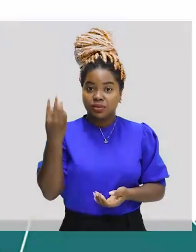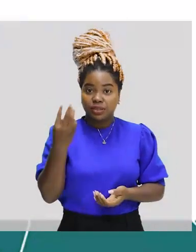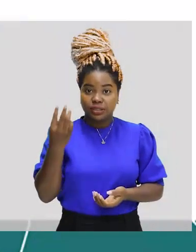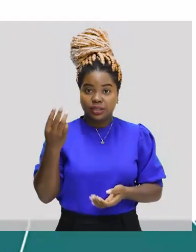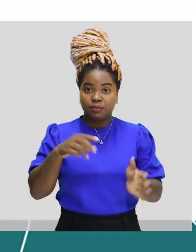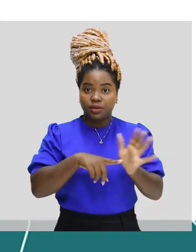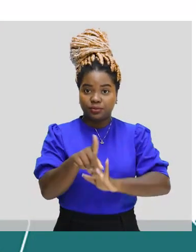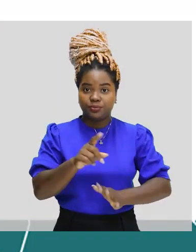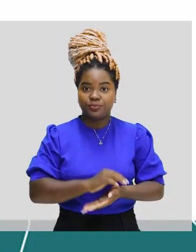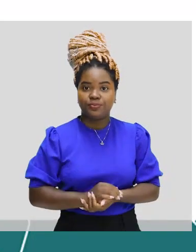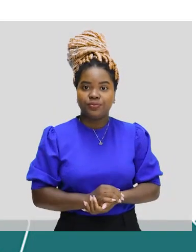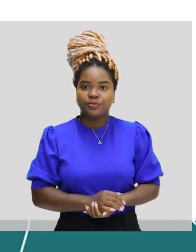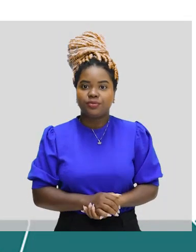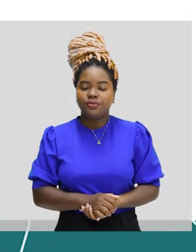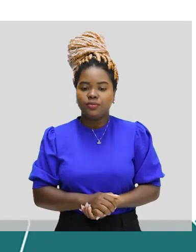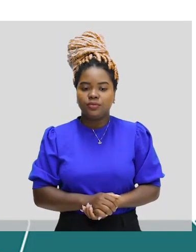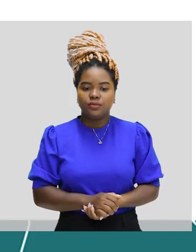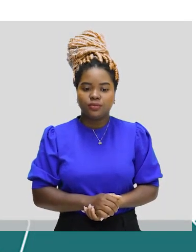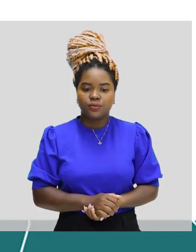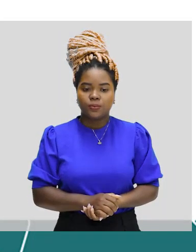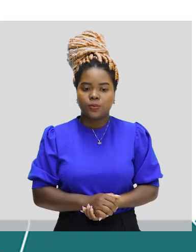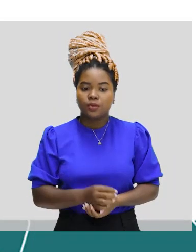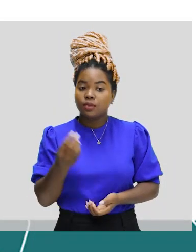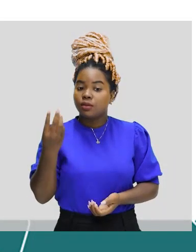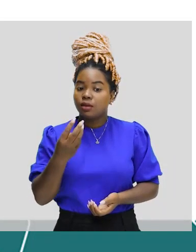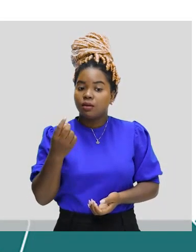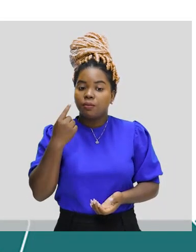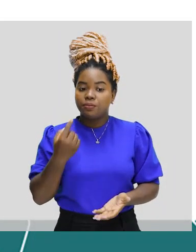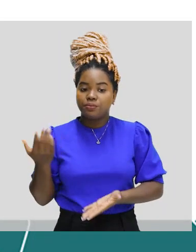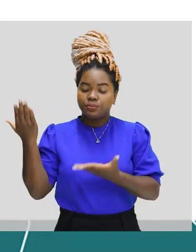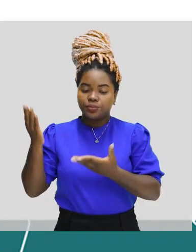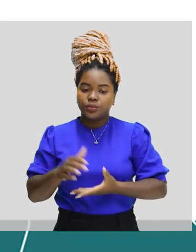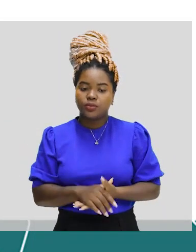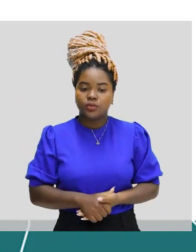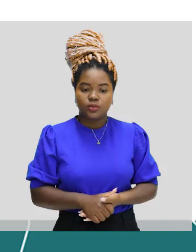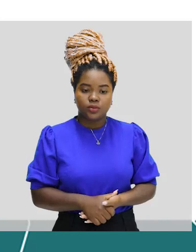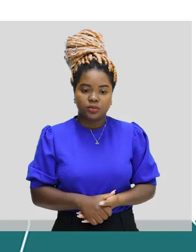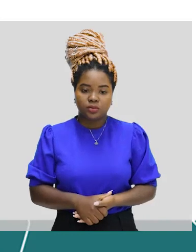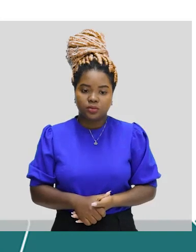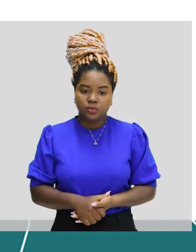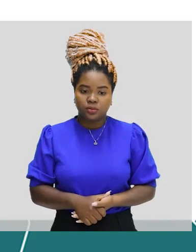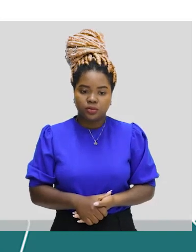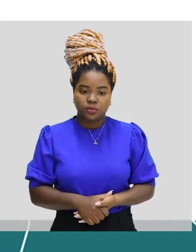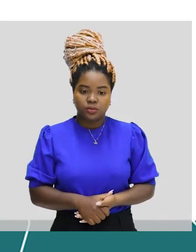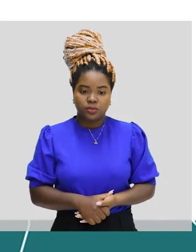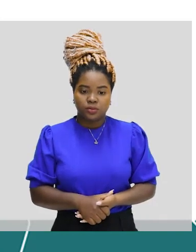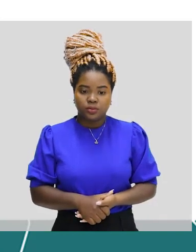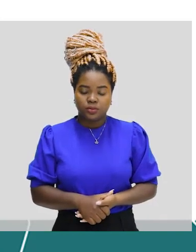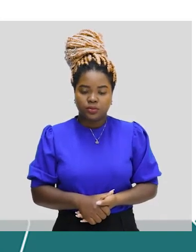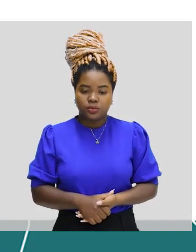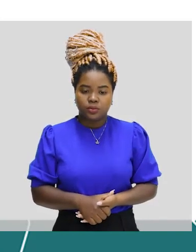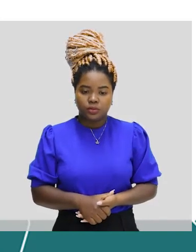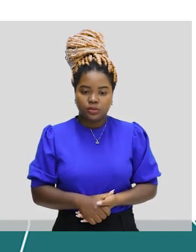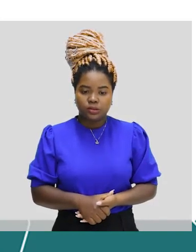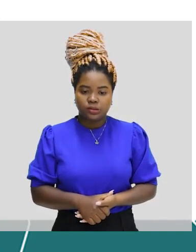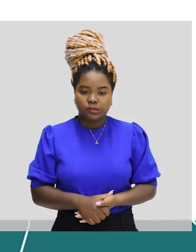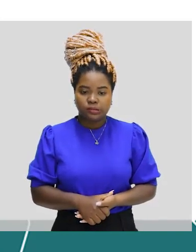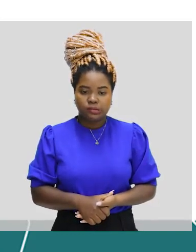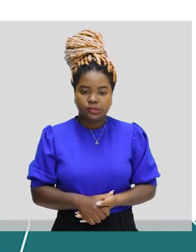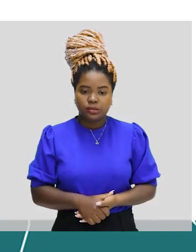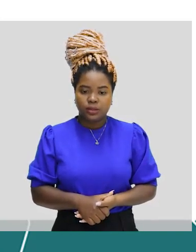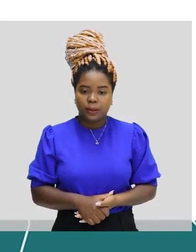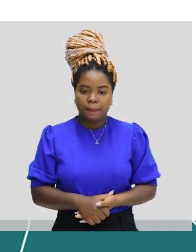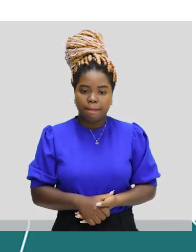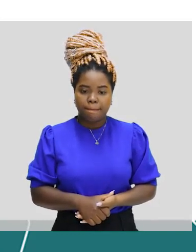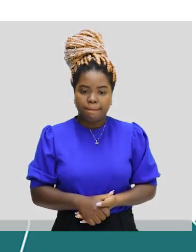3. A questão 3 é o seguinte, ó. Neste ano, né, que foi o ano de 1998,